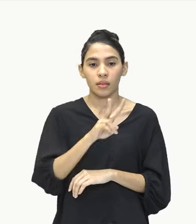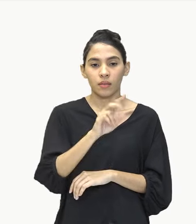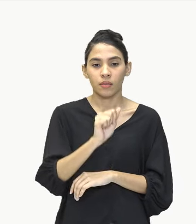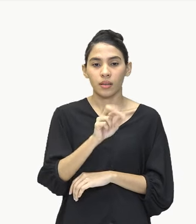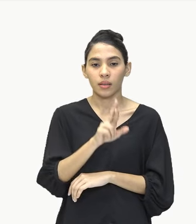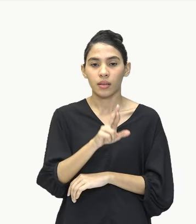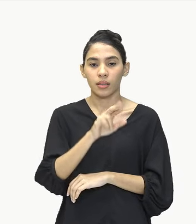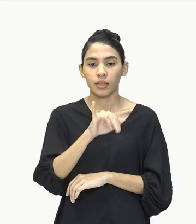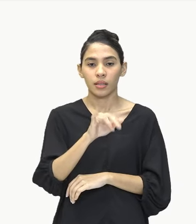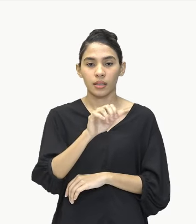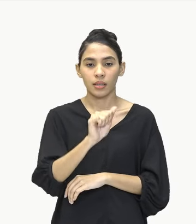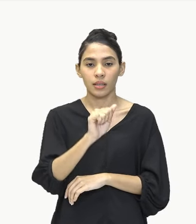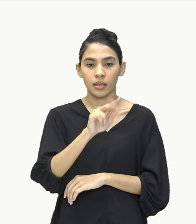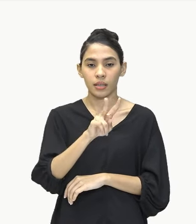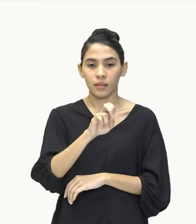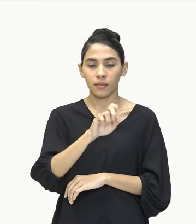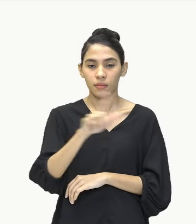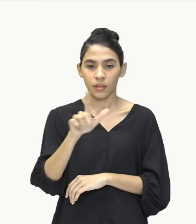variáveis